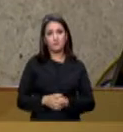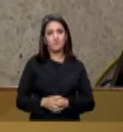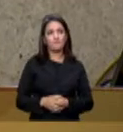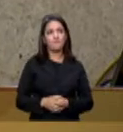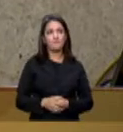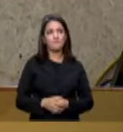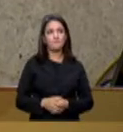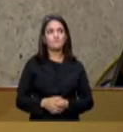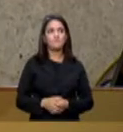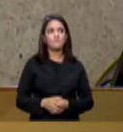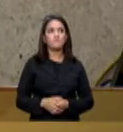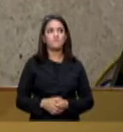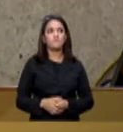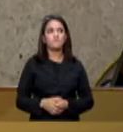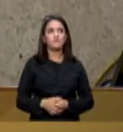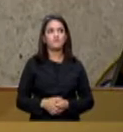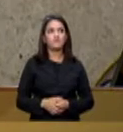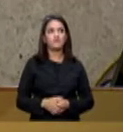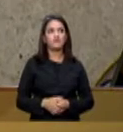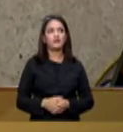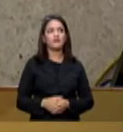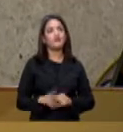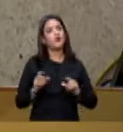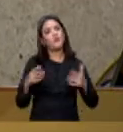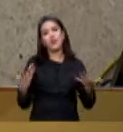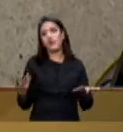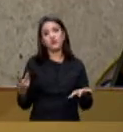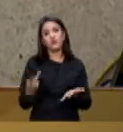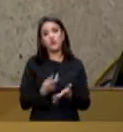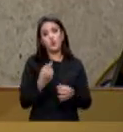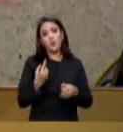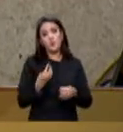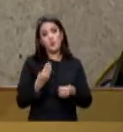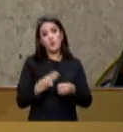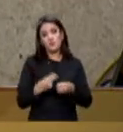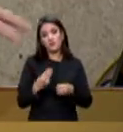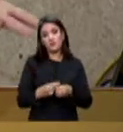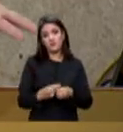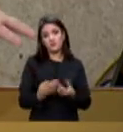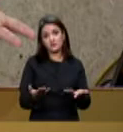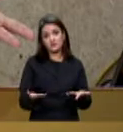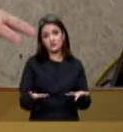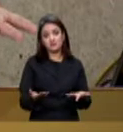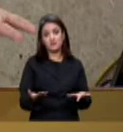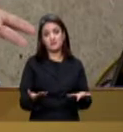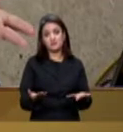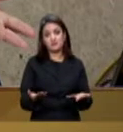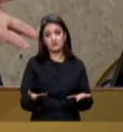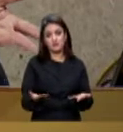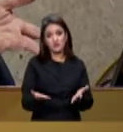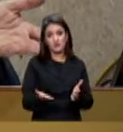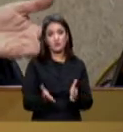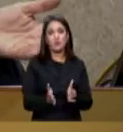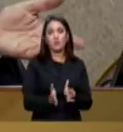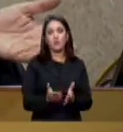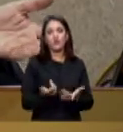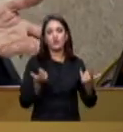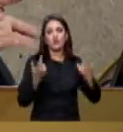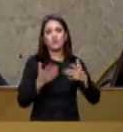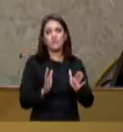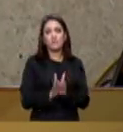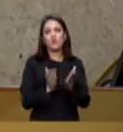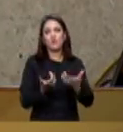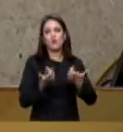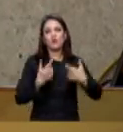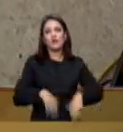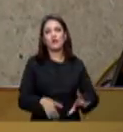Isso é o tipo de autonomia que o município pobre não quer. Ele prefere o bloco porque ele vai ser